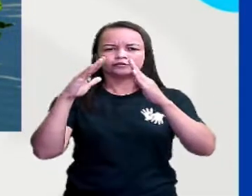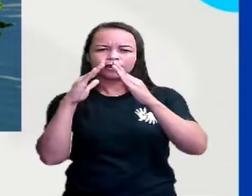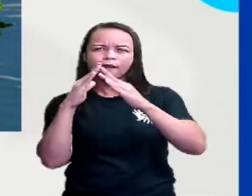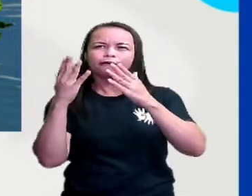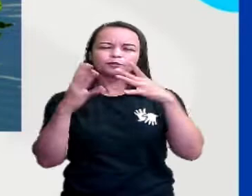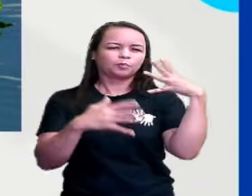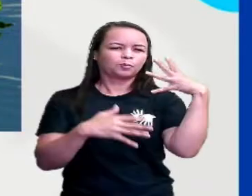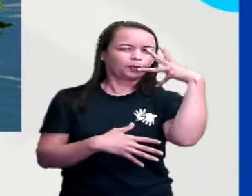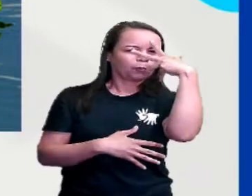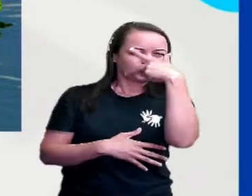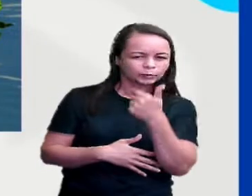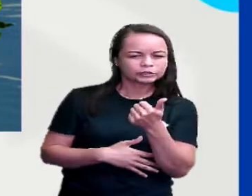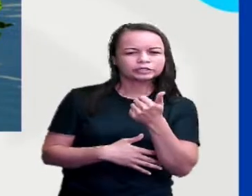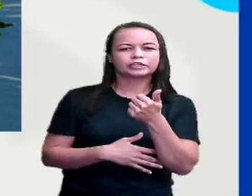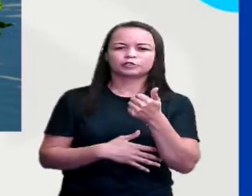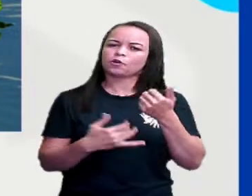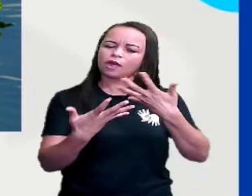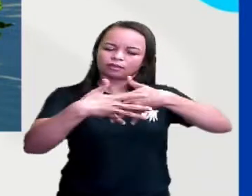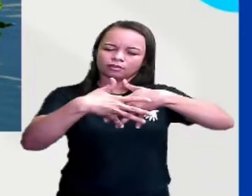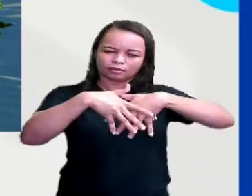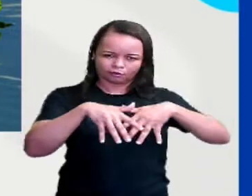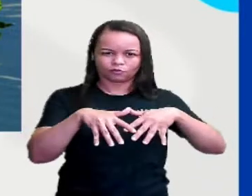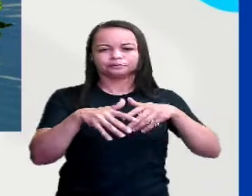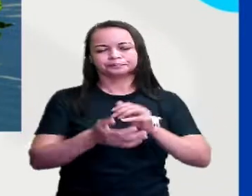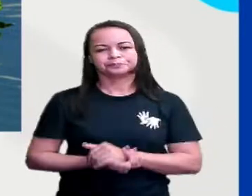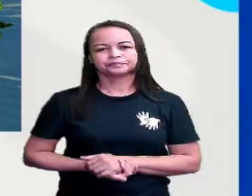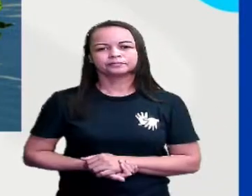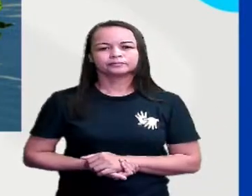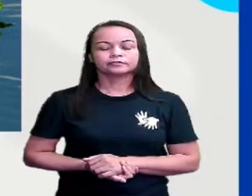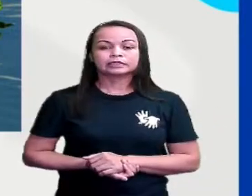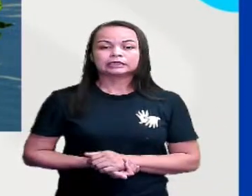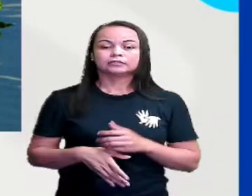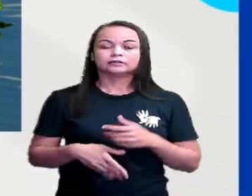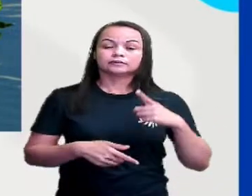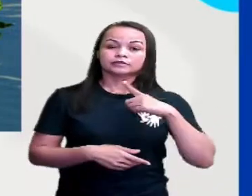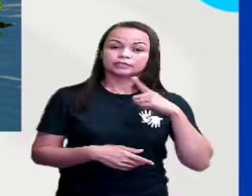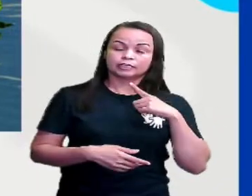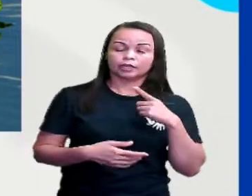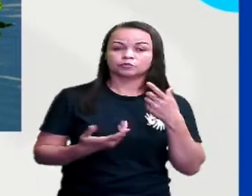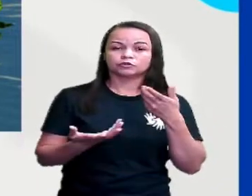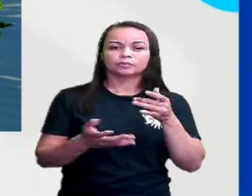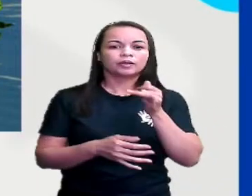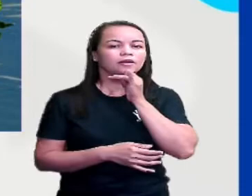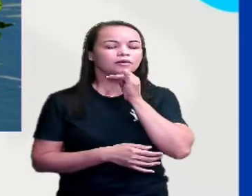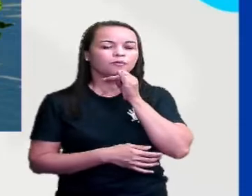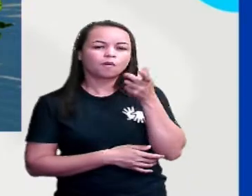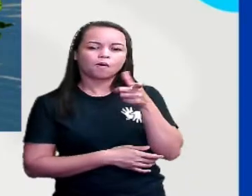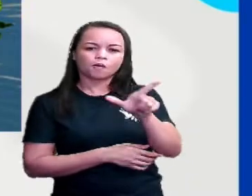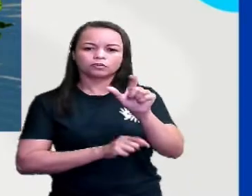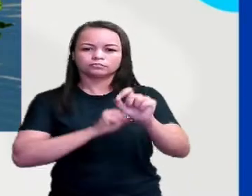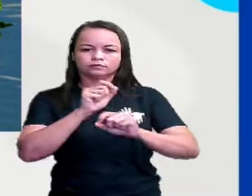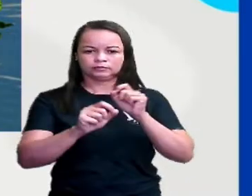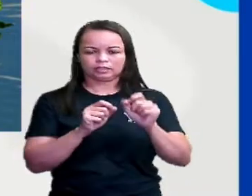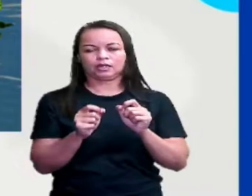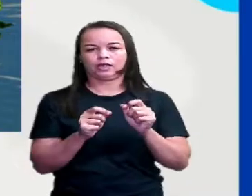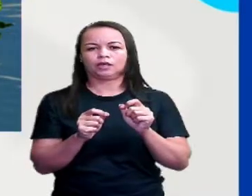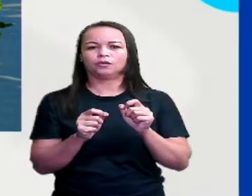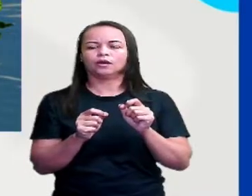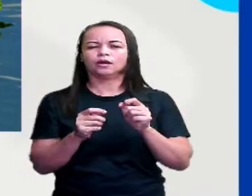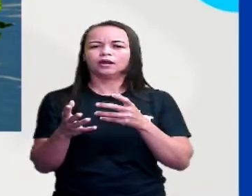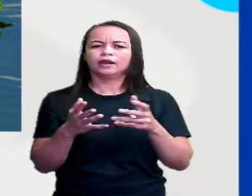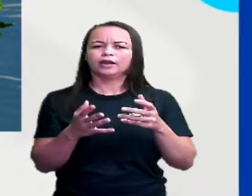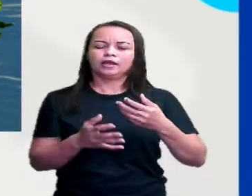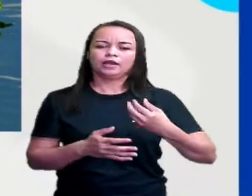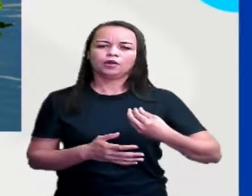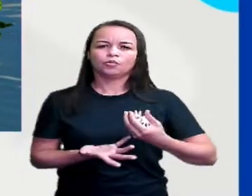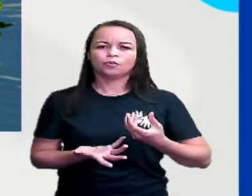casa com um ambiente mais natural, né? E também nós temos um outro exemplo de planta, que no caso agora é uma plantinha que